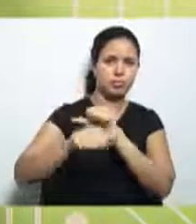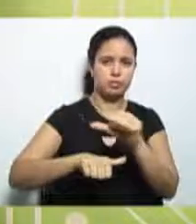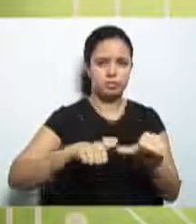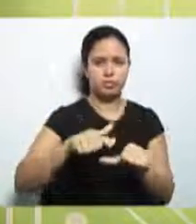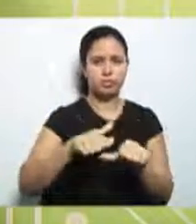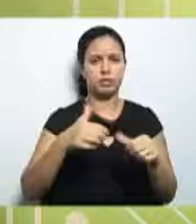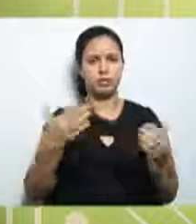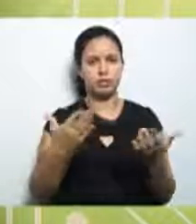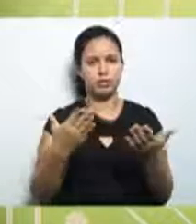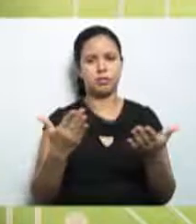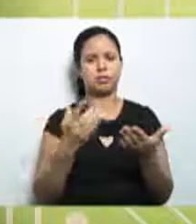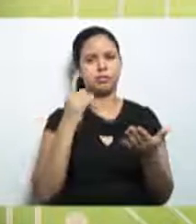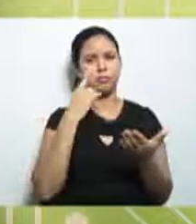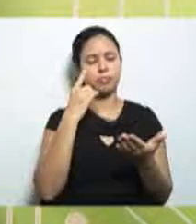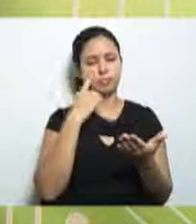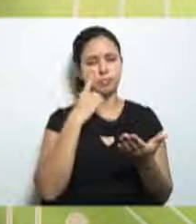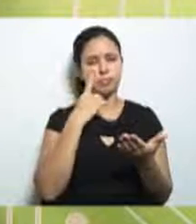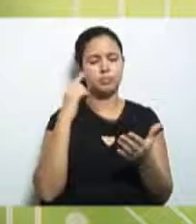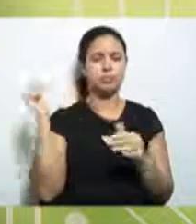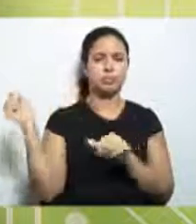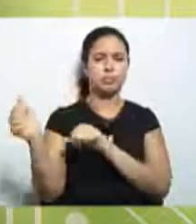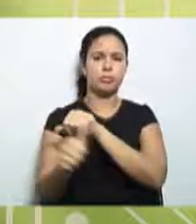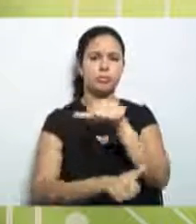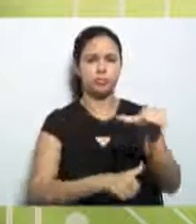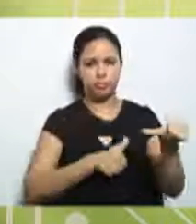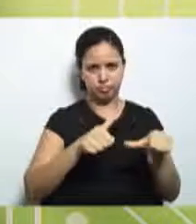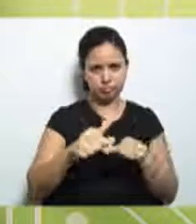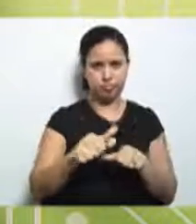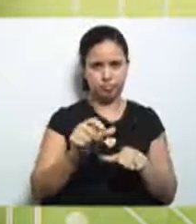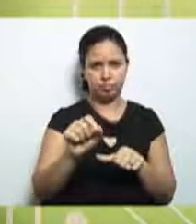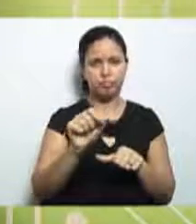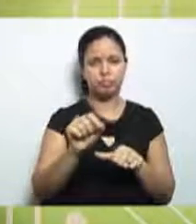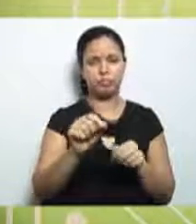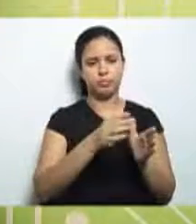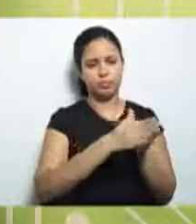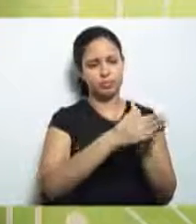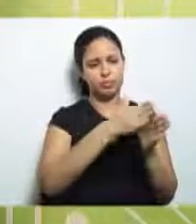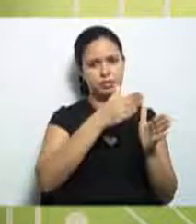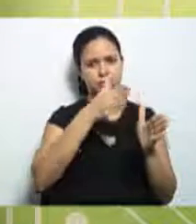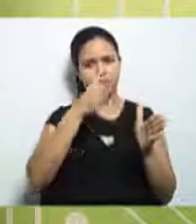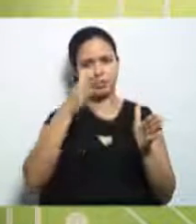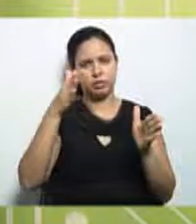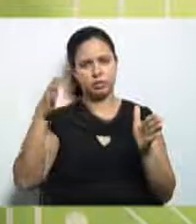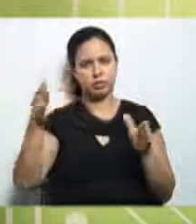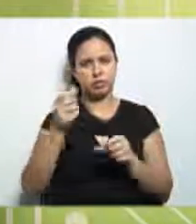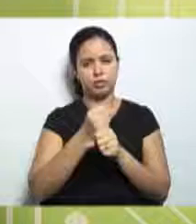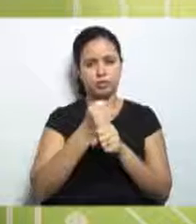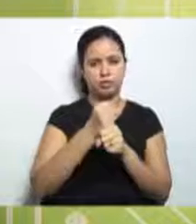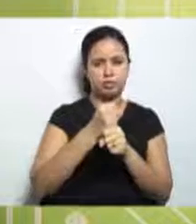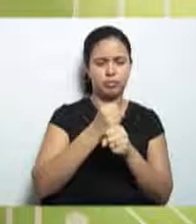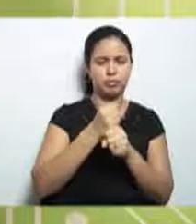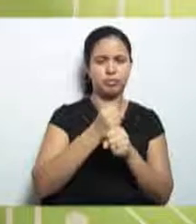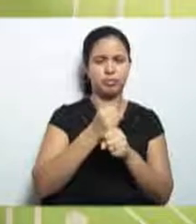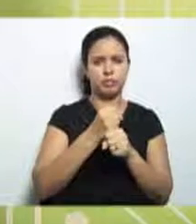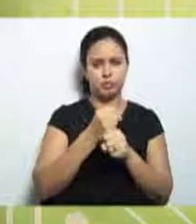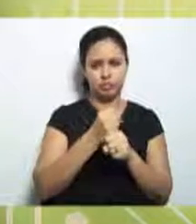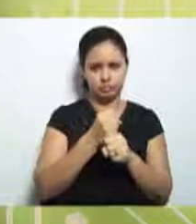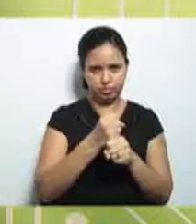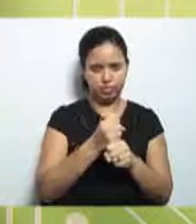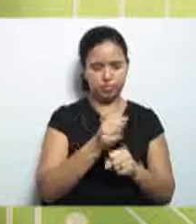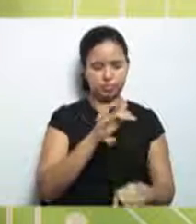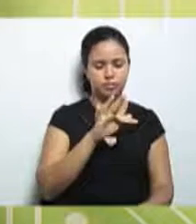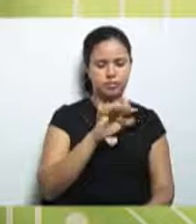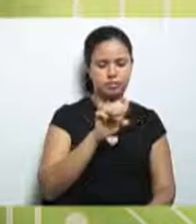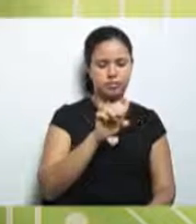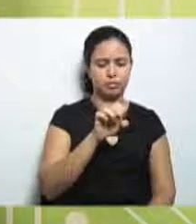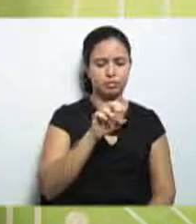deter na transformação da concepção de trabalho nessa passagem do modo de produção feudal para o modo de